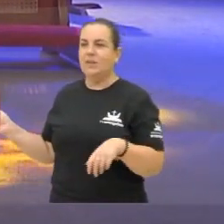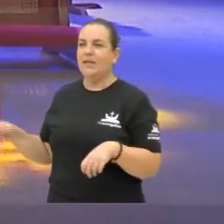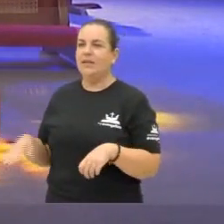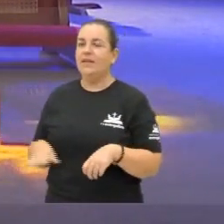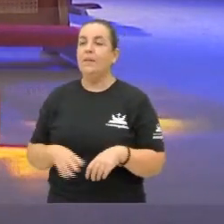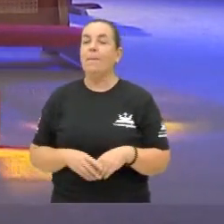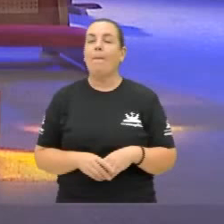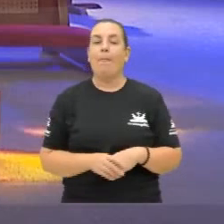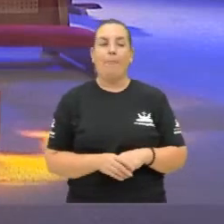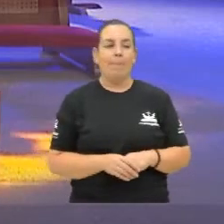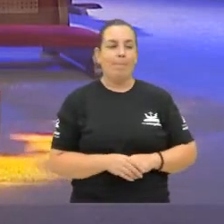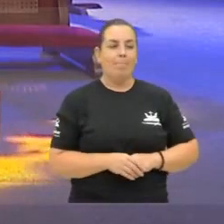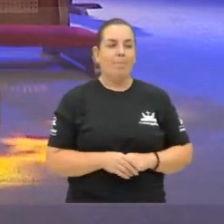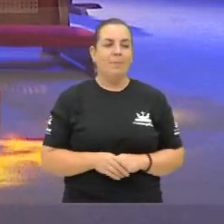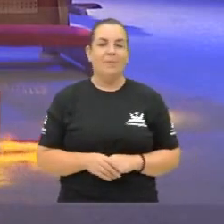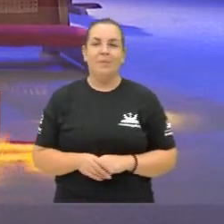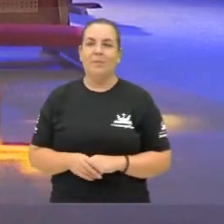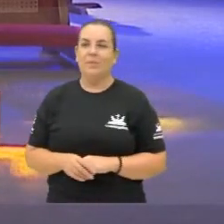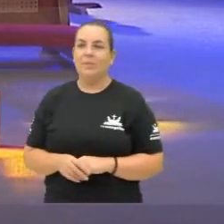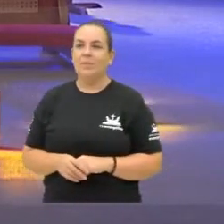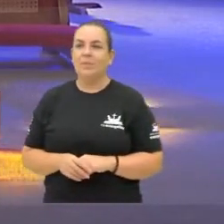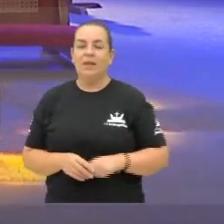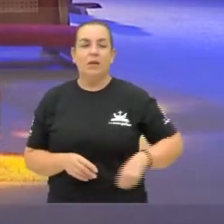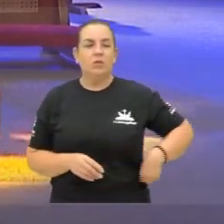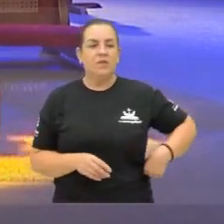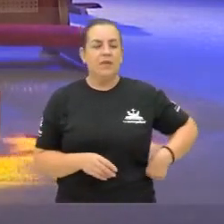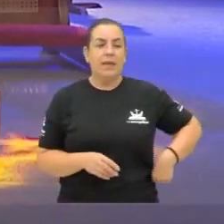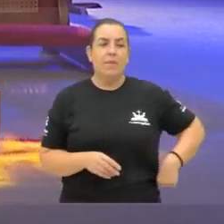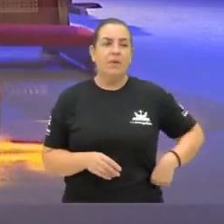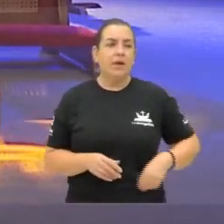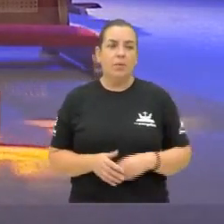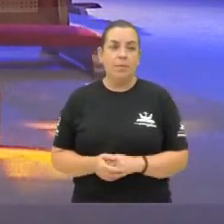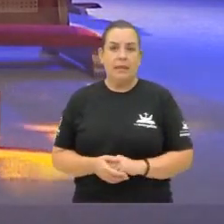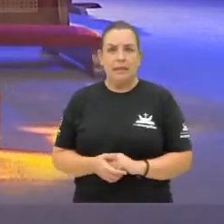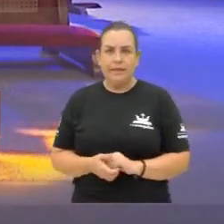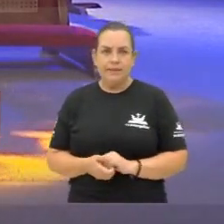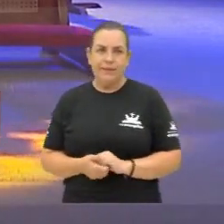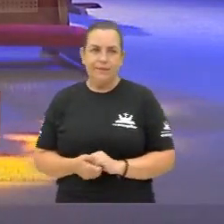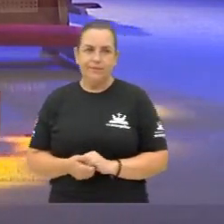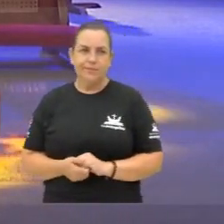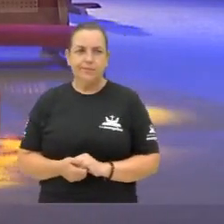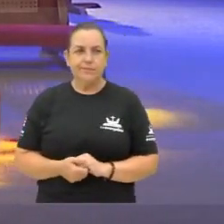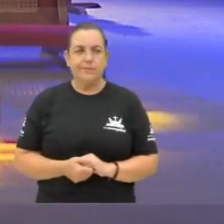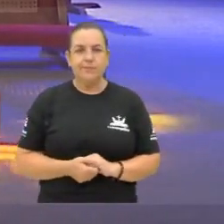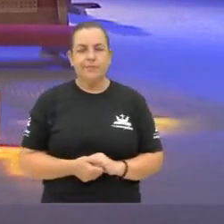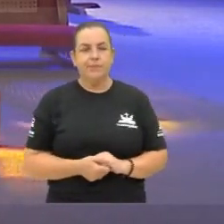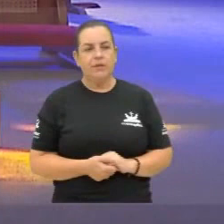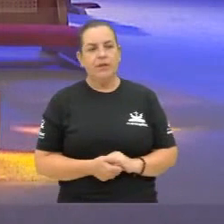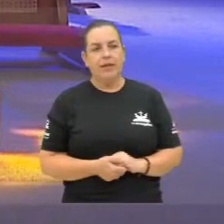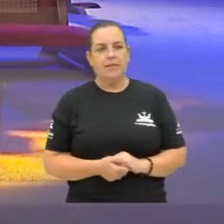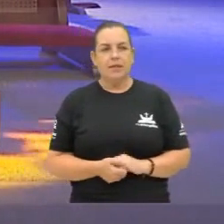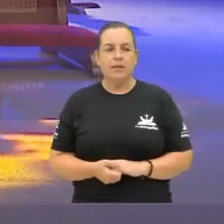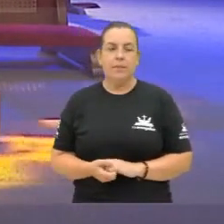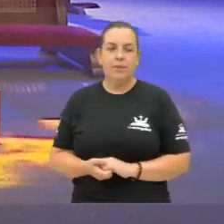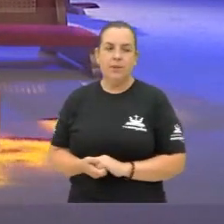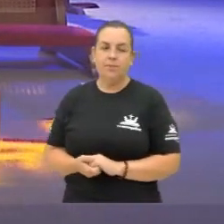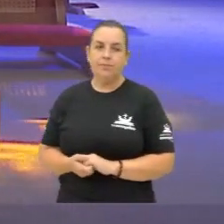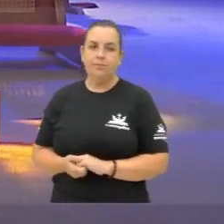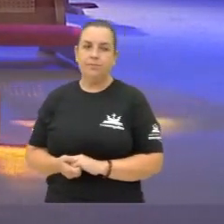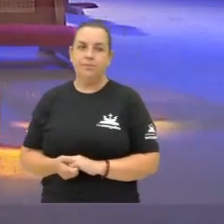41-3221-6060. Vamos declarar mais uma vez, sou abençoado? Vamos, e que Deus cuida. Deus cuida de cada um de nós. Amém.